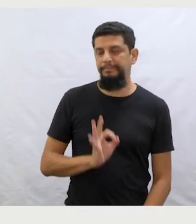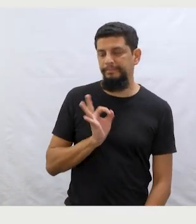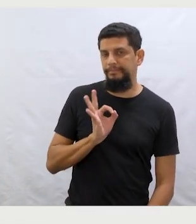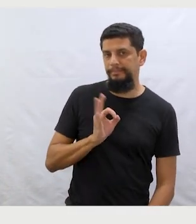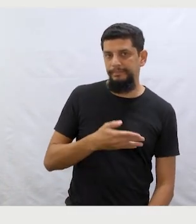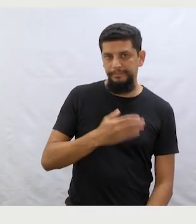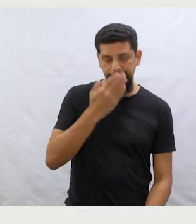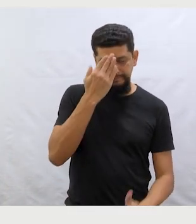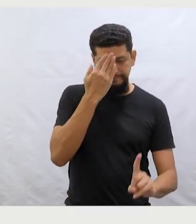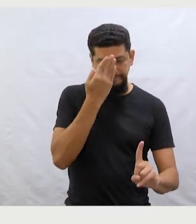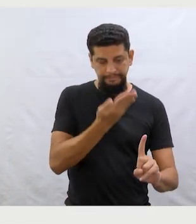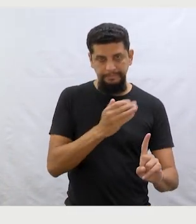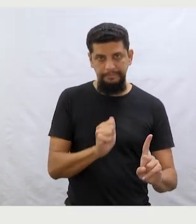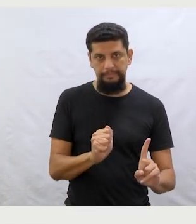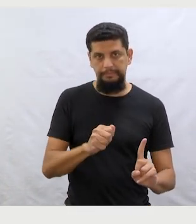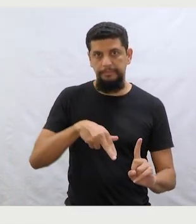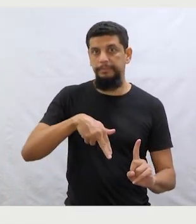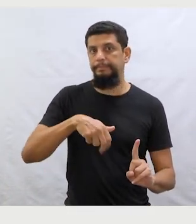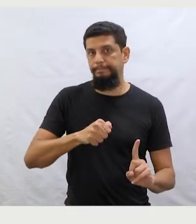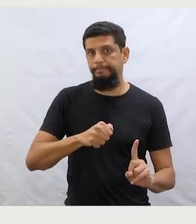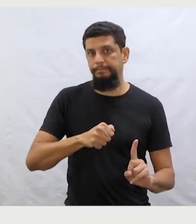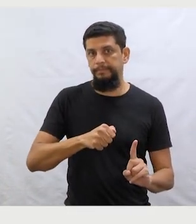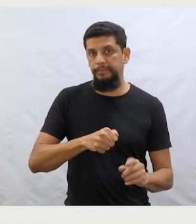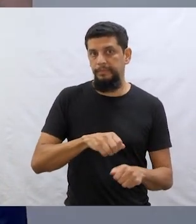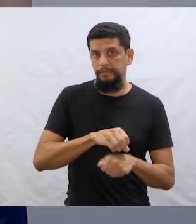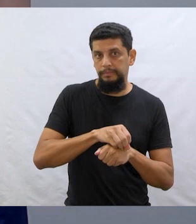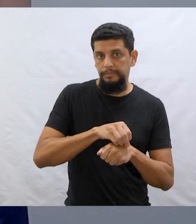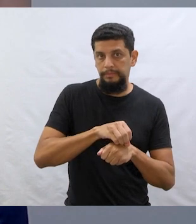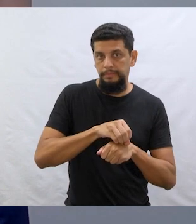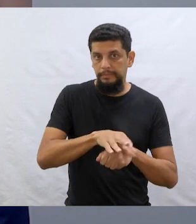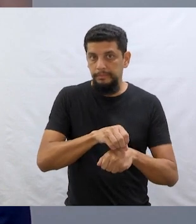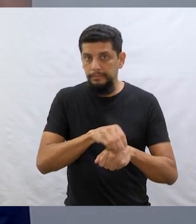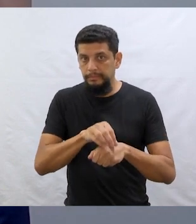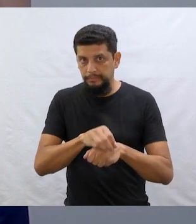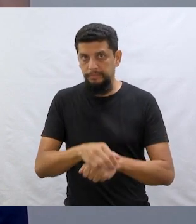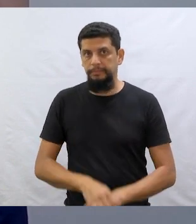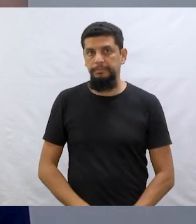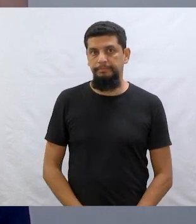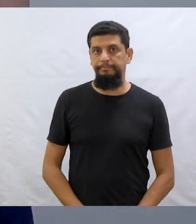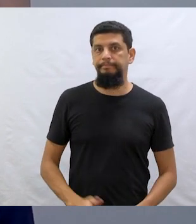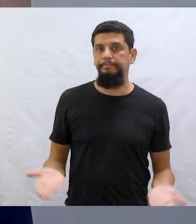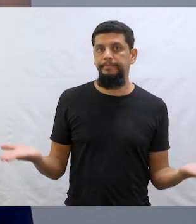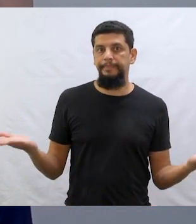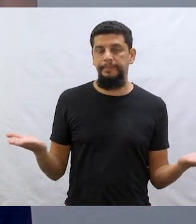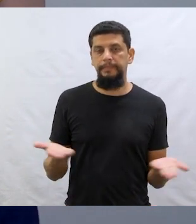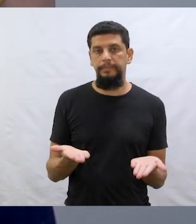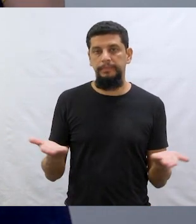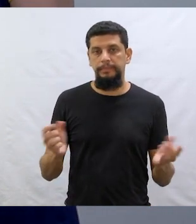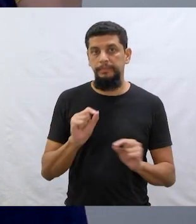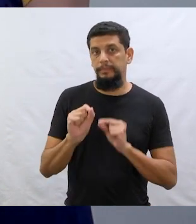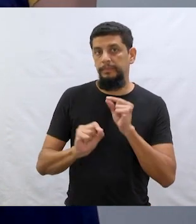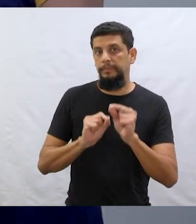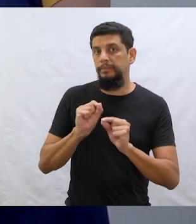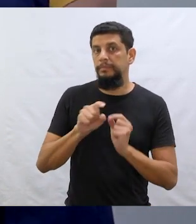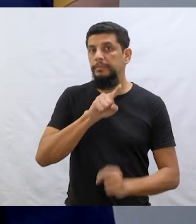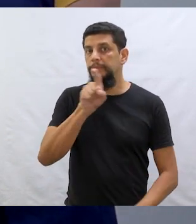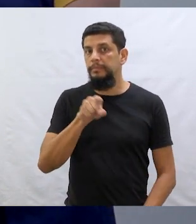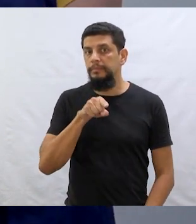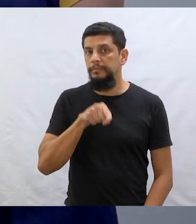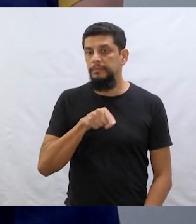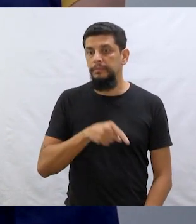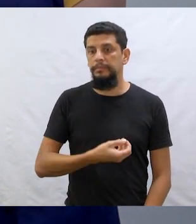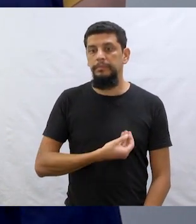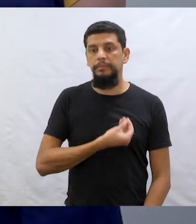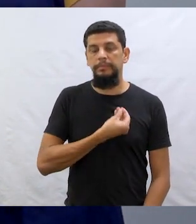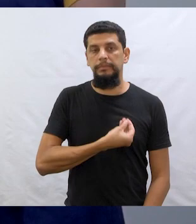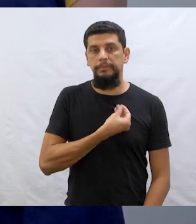isso mesmo. Muito obrigada, Ana, pela sua participação. E quem será que